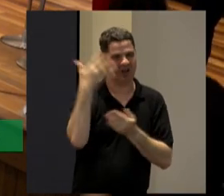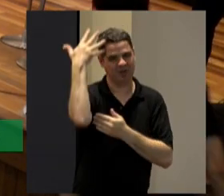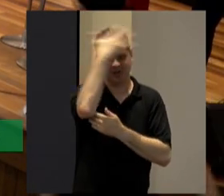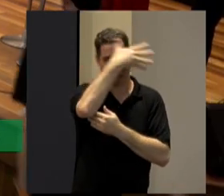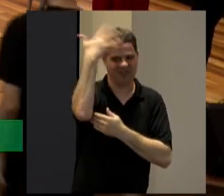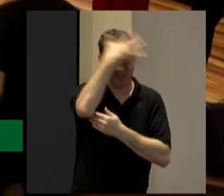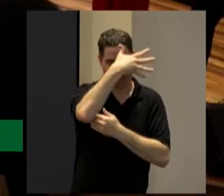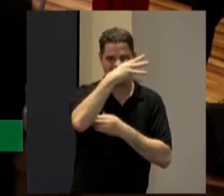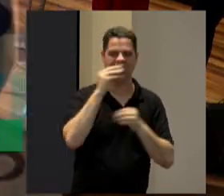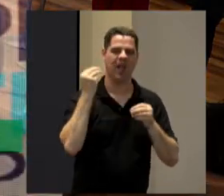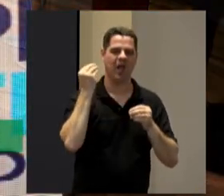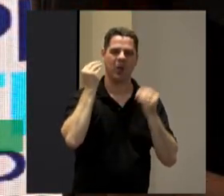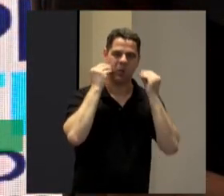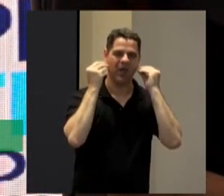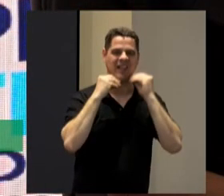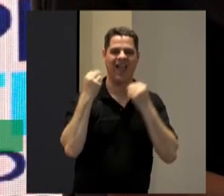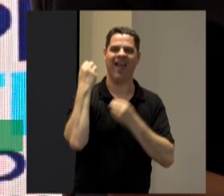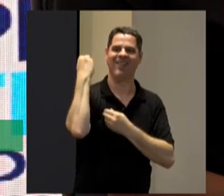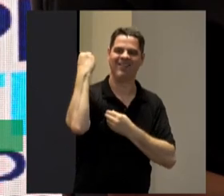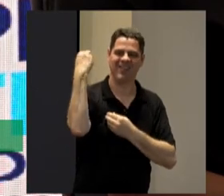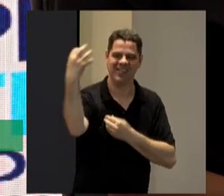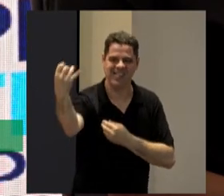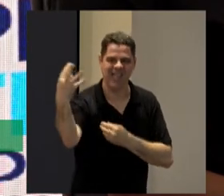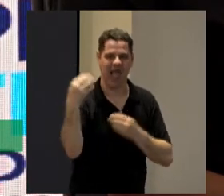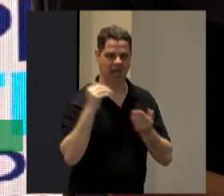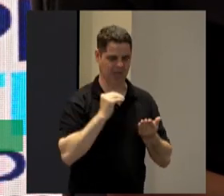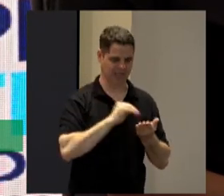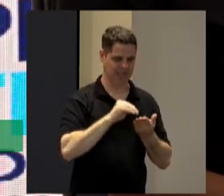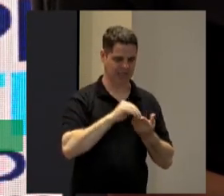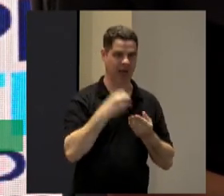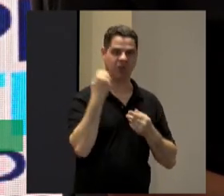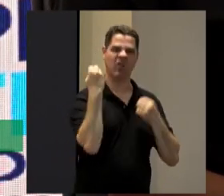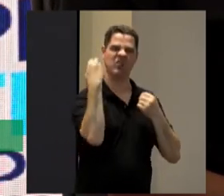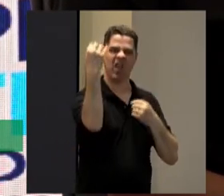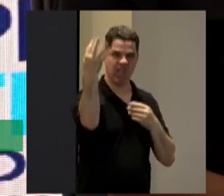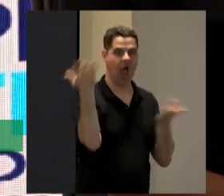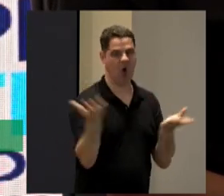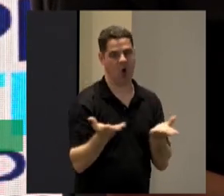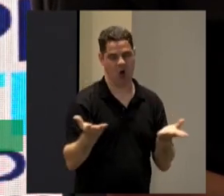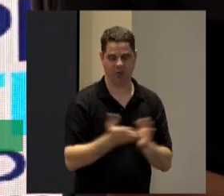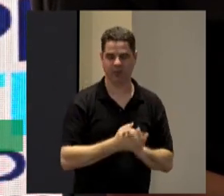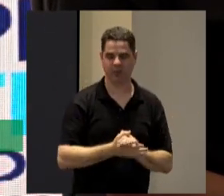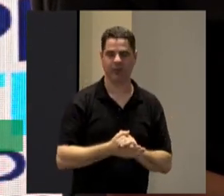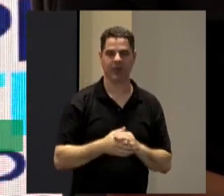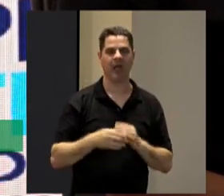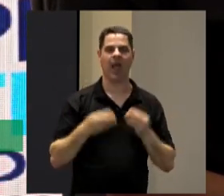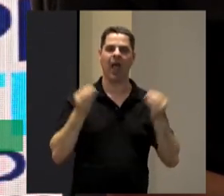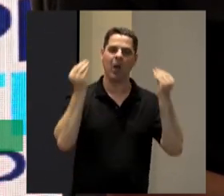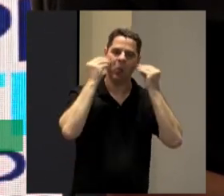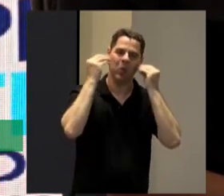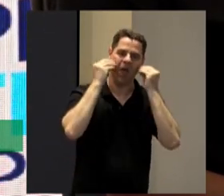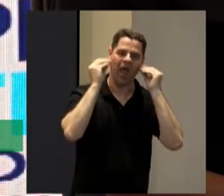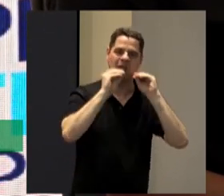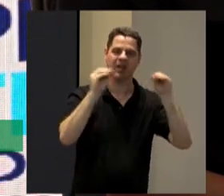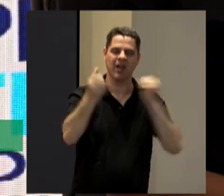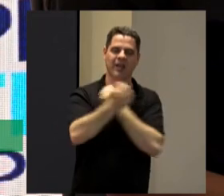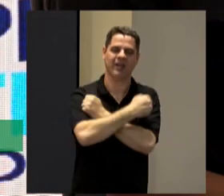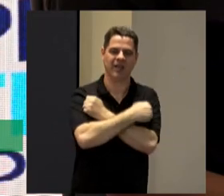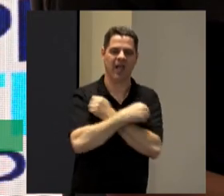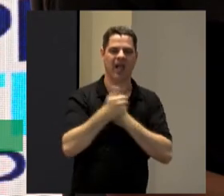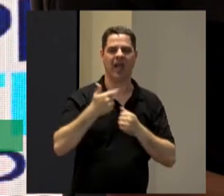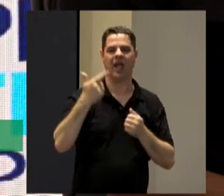Eduardo Gutierrez. Ele está em viagem representando a Secretaria de Educação. Trago um beijo e um abraço apertado da